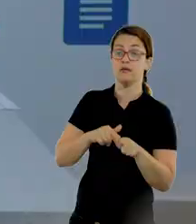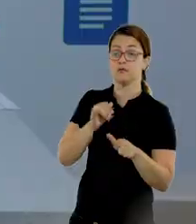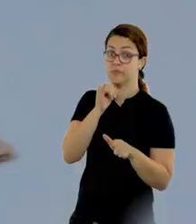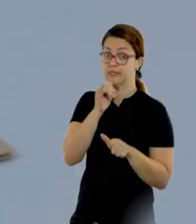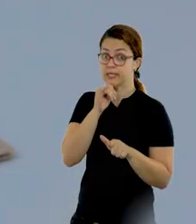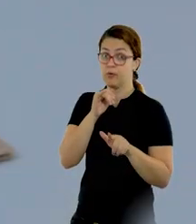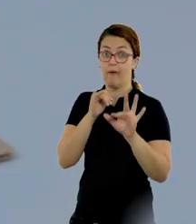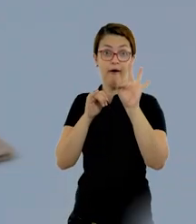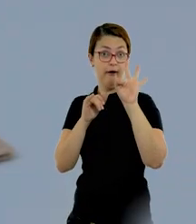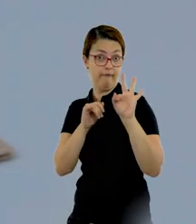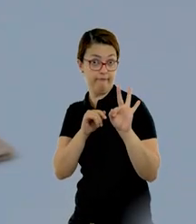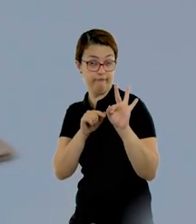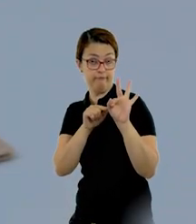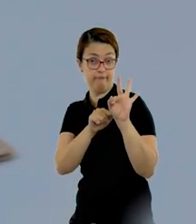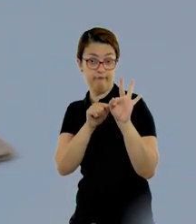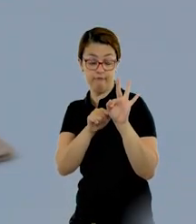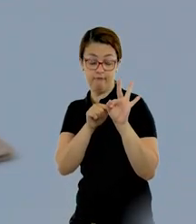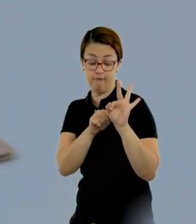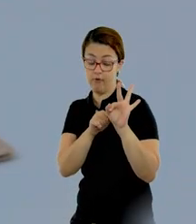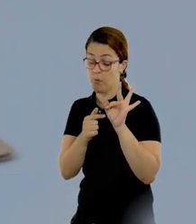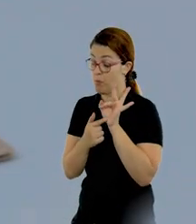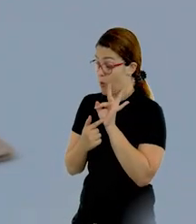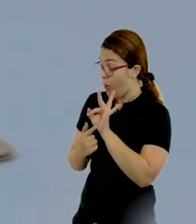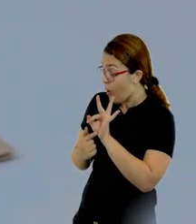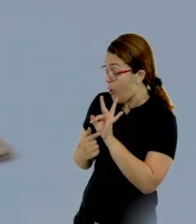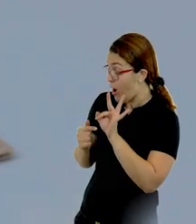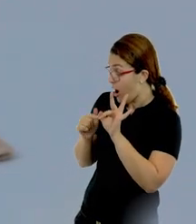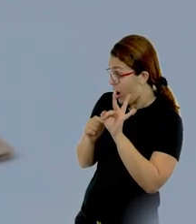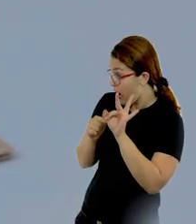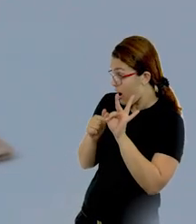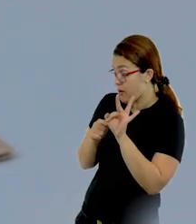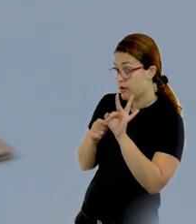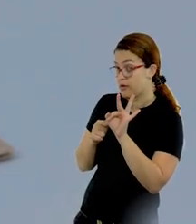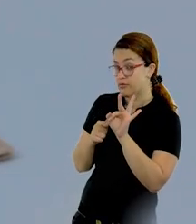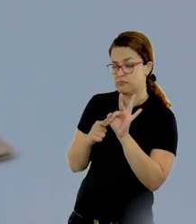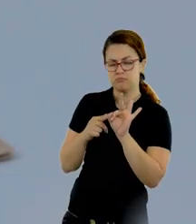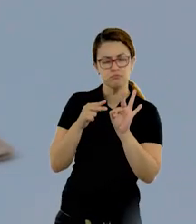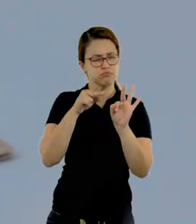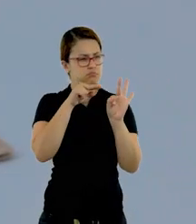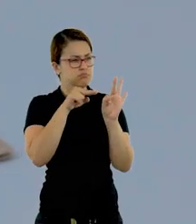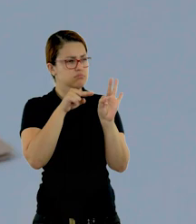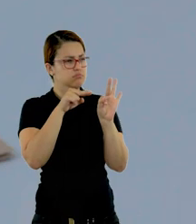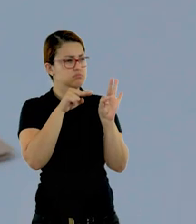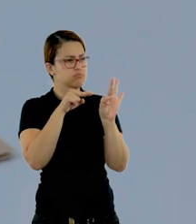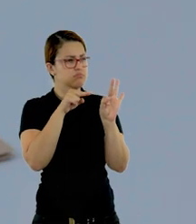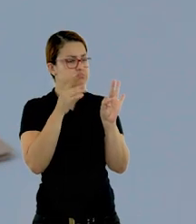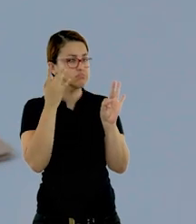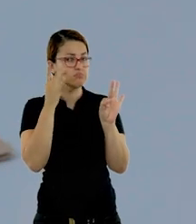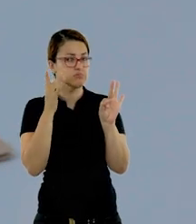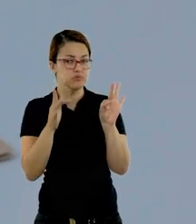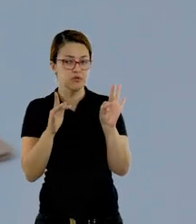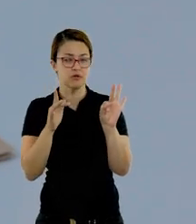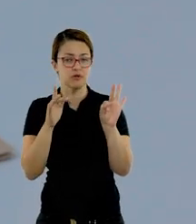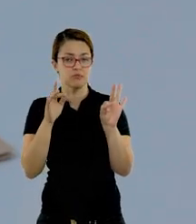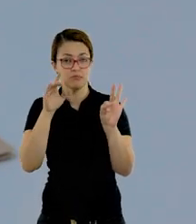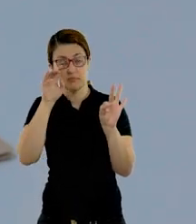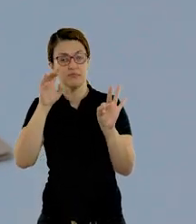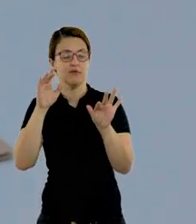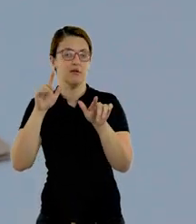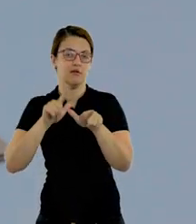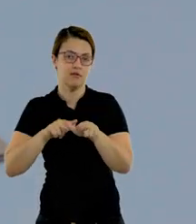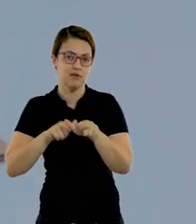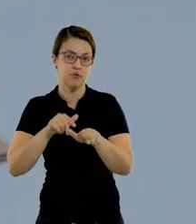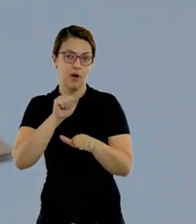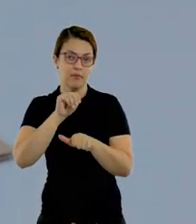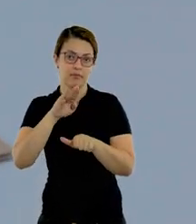letra, que é a letra F. Pedir para que a criança, nesse momento, se ela não tem o domínio